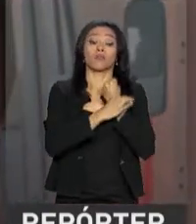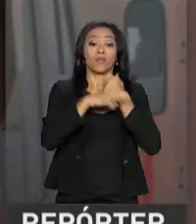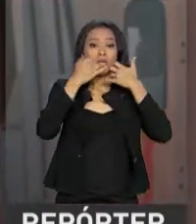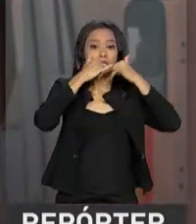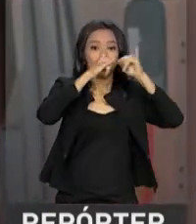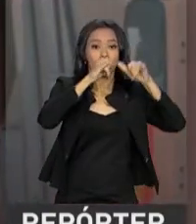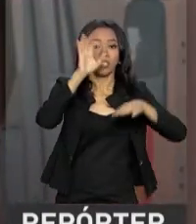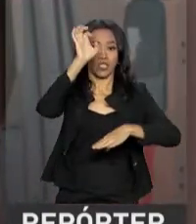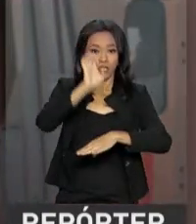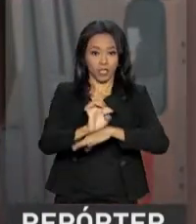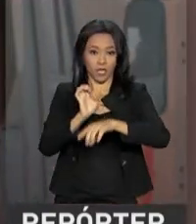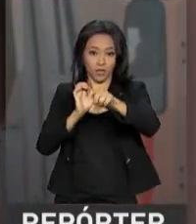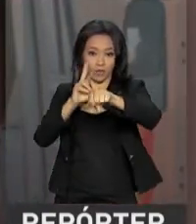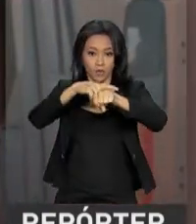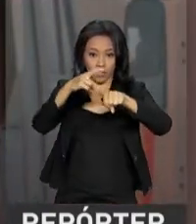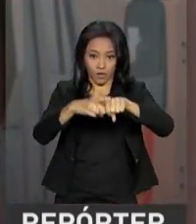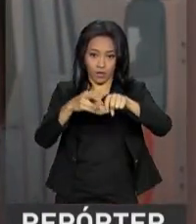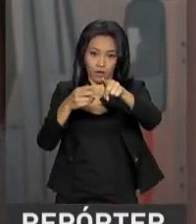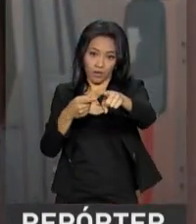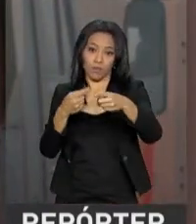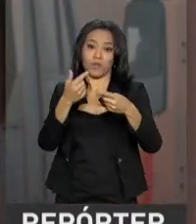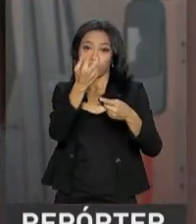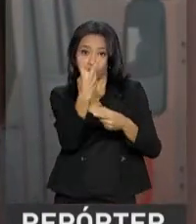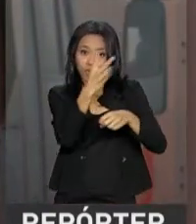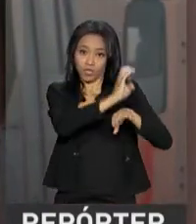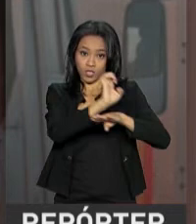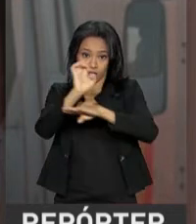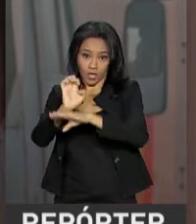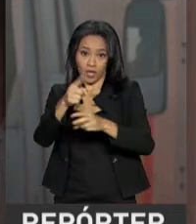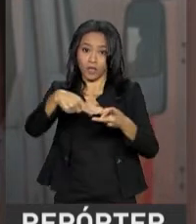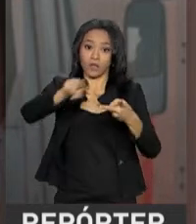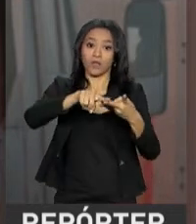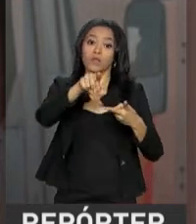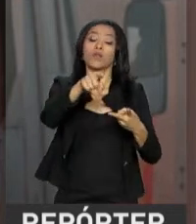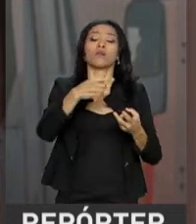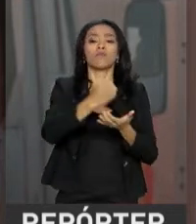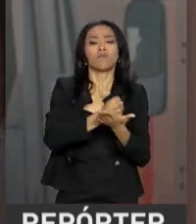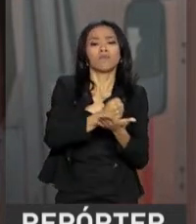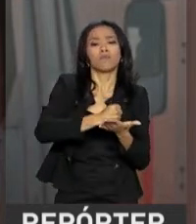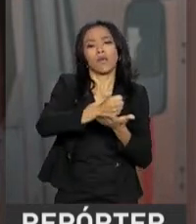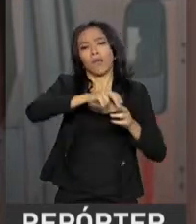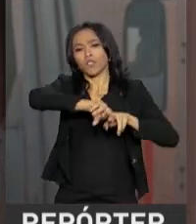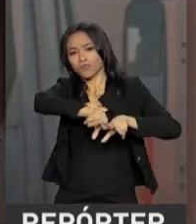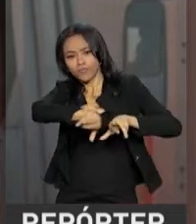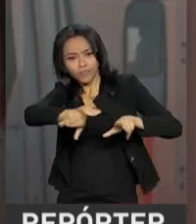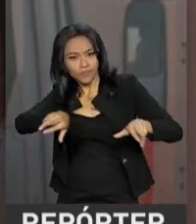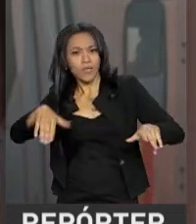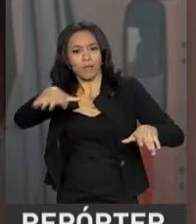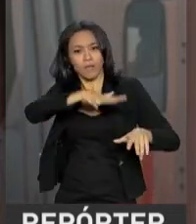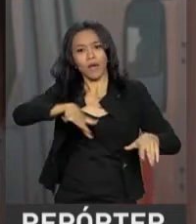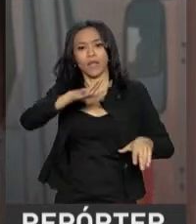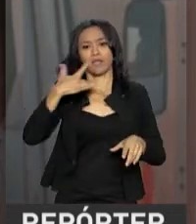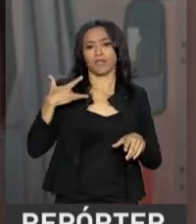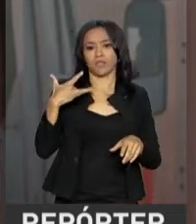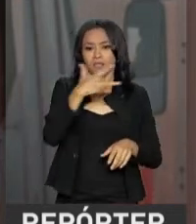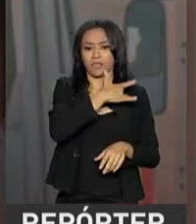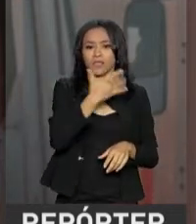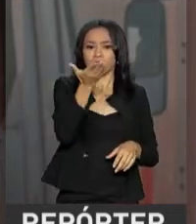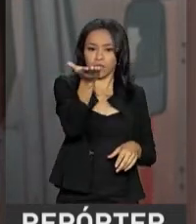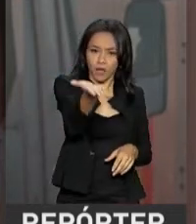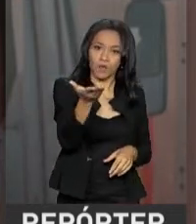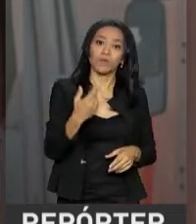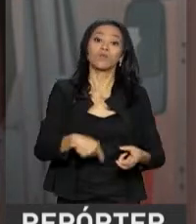de roraima e rondônia a entrega de insumos de saúde como os materiais para hemodiálise enviados em aviões da força aérea